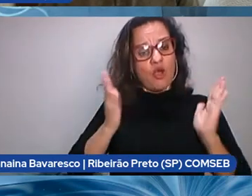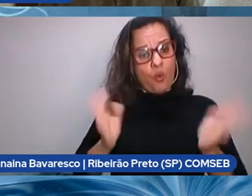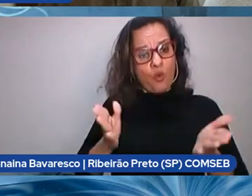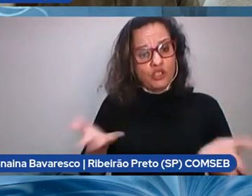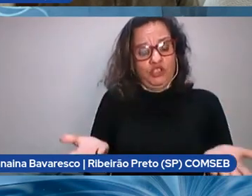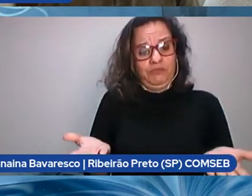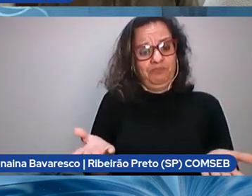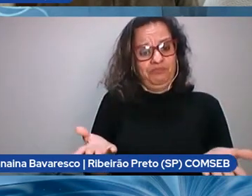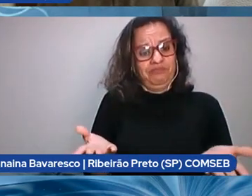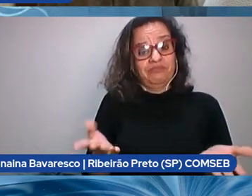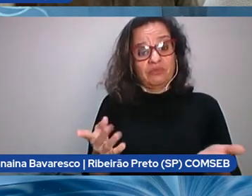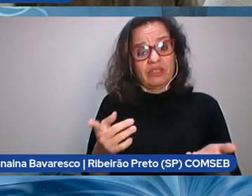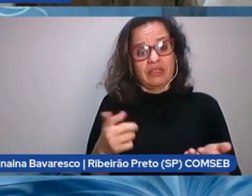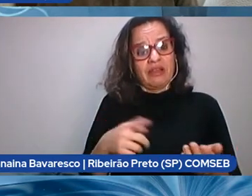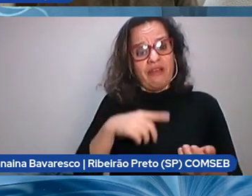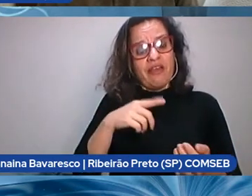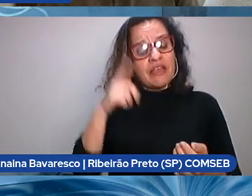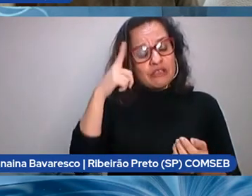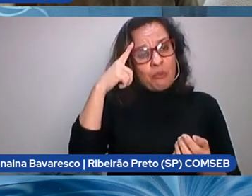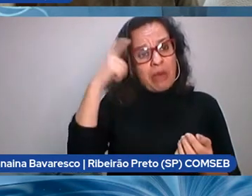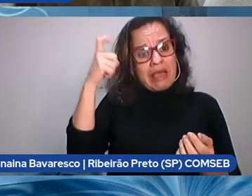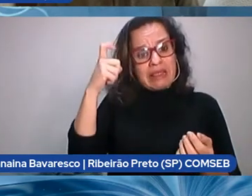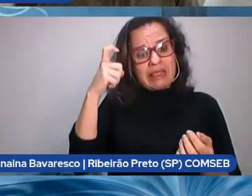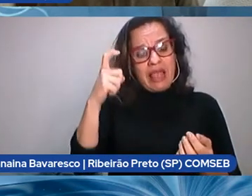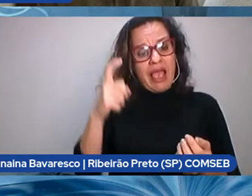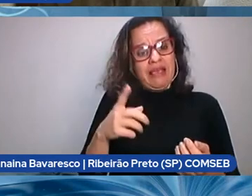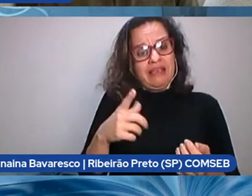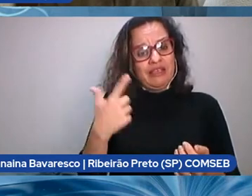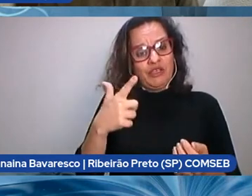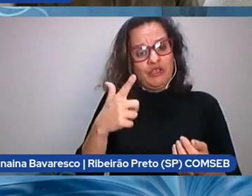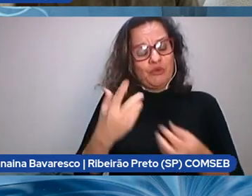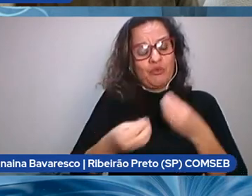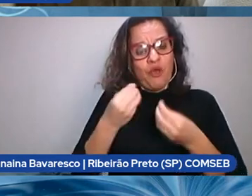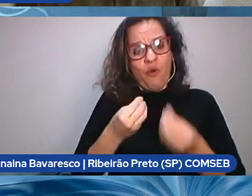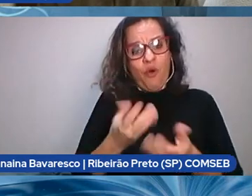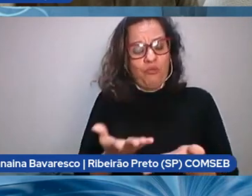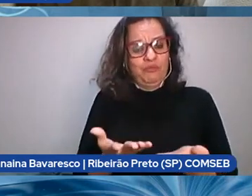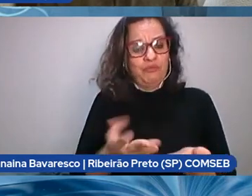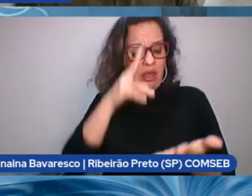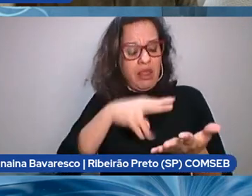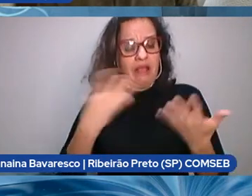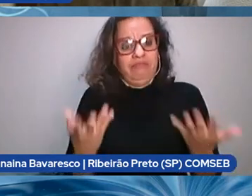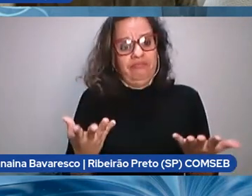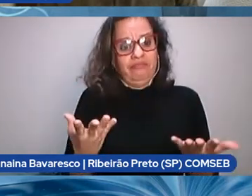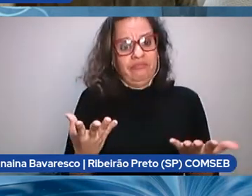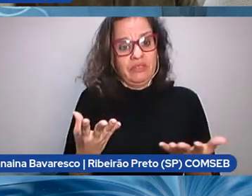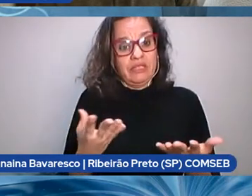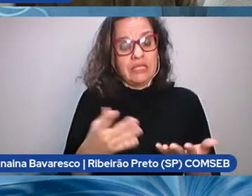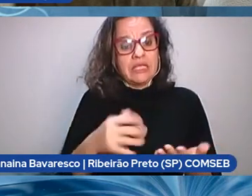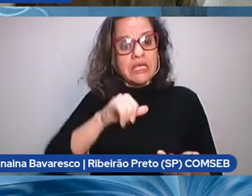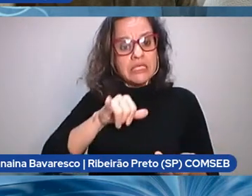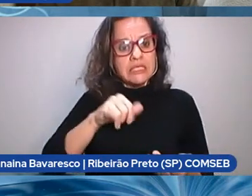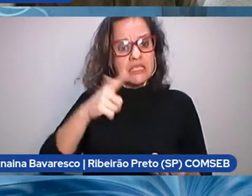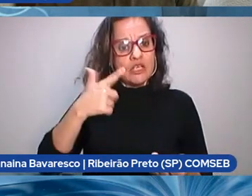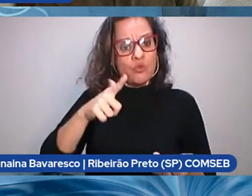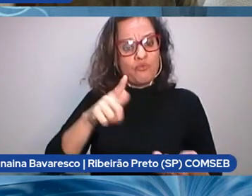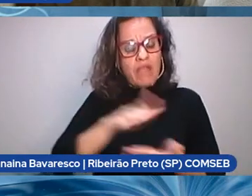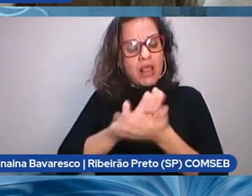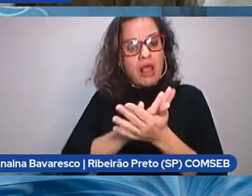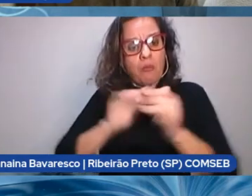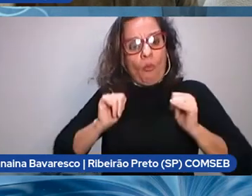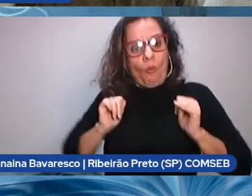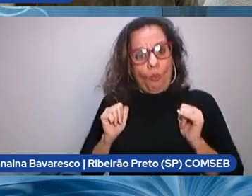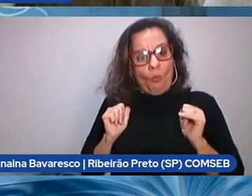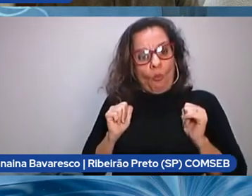ideia ridícula, se você toma ao pé da letra. Né? Então, se ele não tem o que fazer, o que, que ele vai fazer? Vai